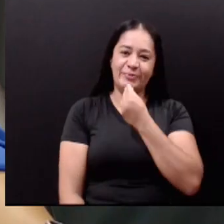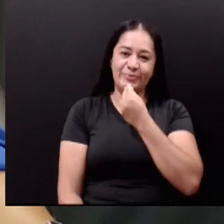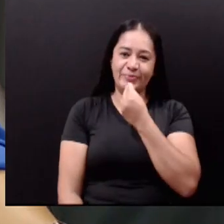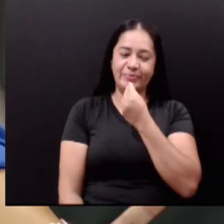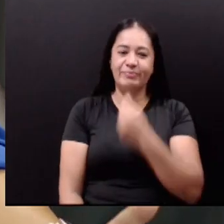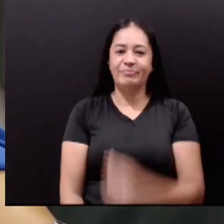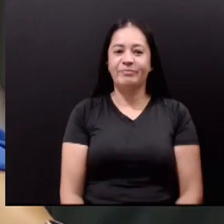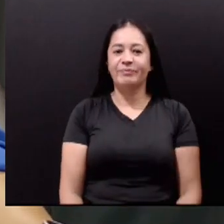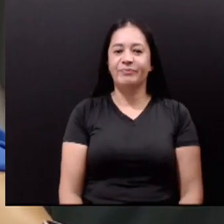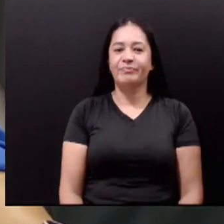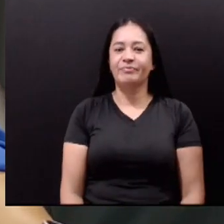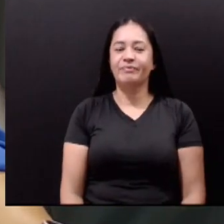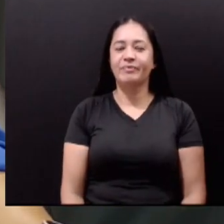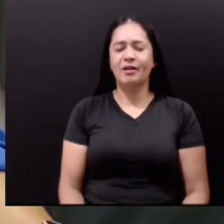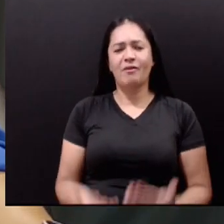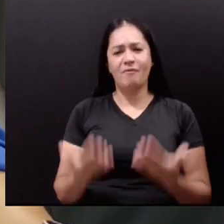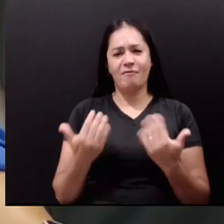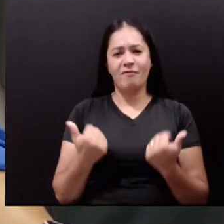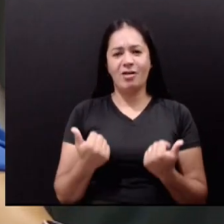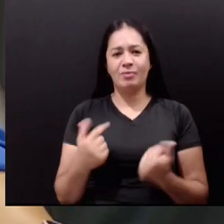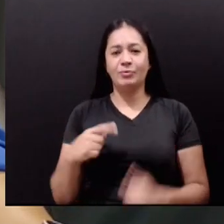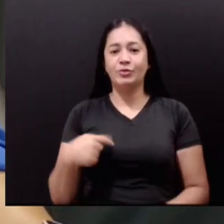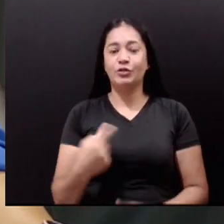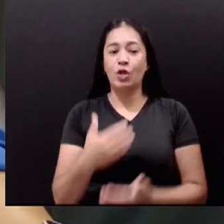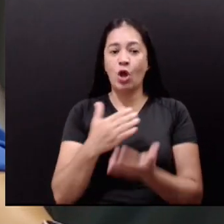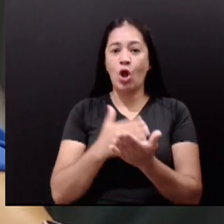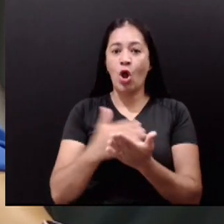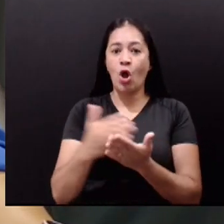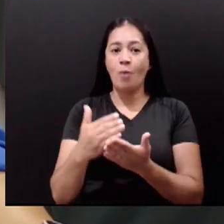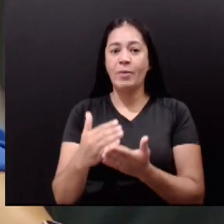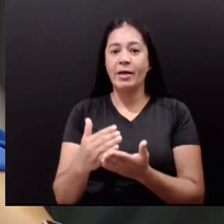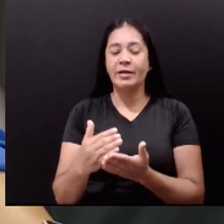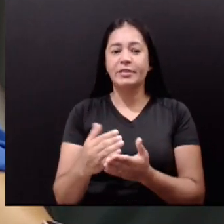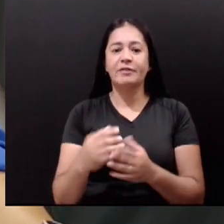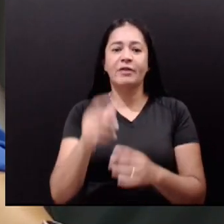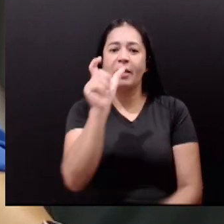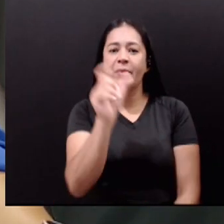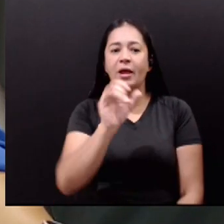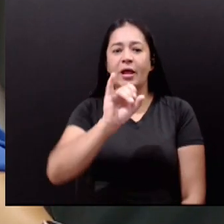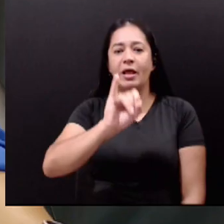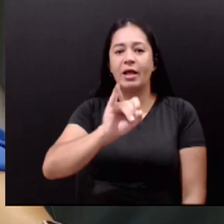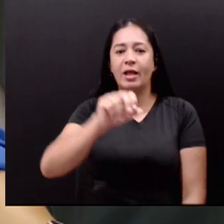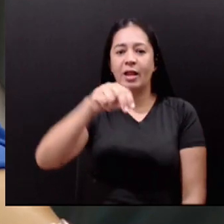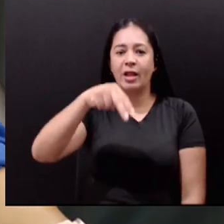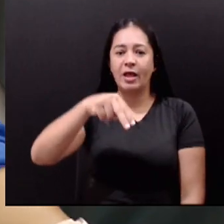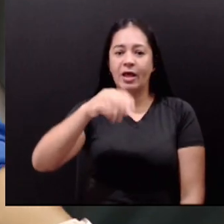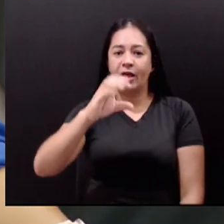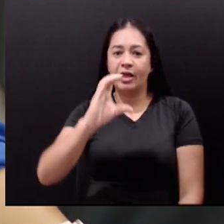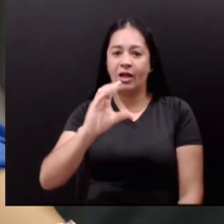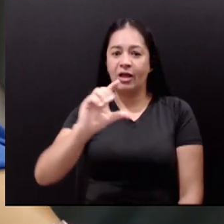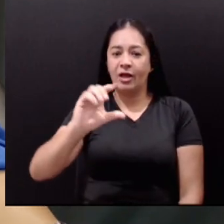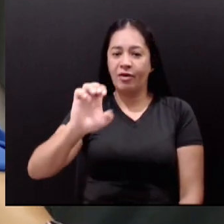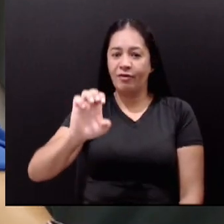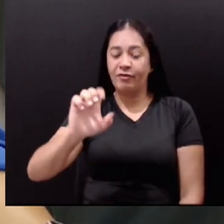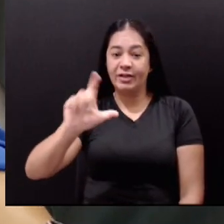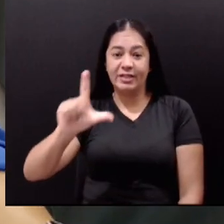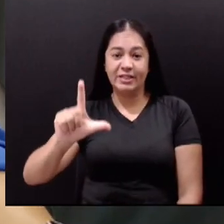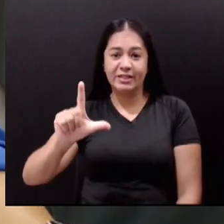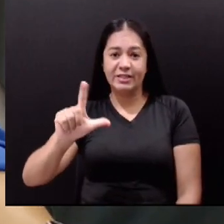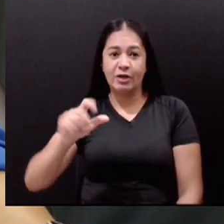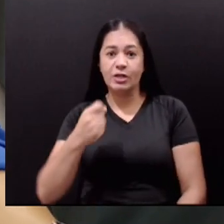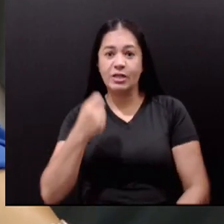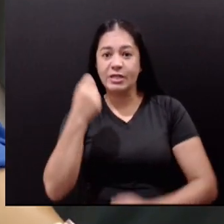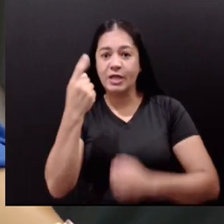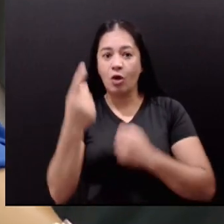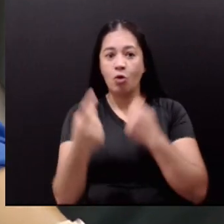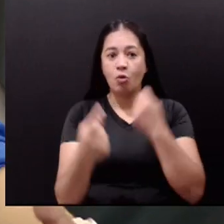vamos lá. A gente começa falando do termo incel, que é citado na série Adolescência, e muitos telespectadores questionaram o significado dessa